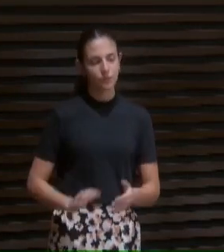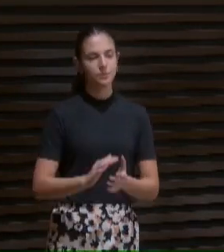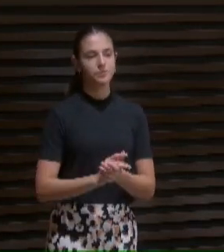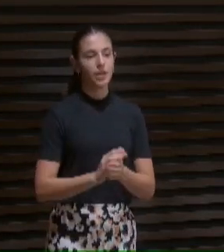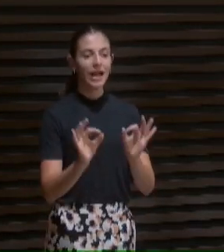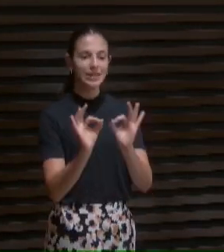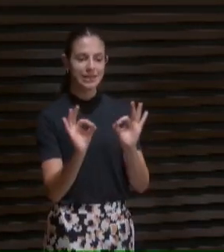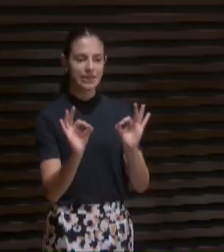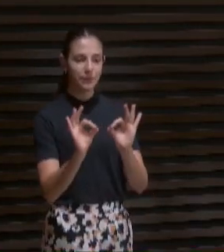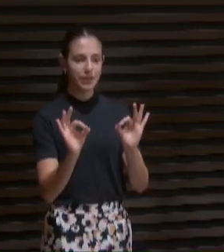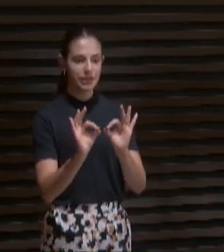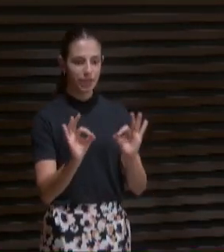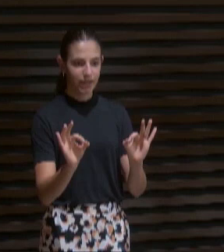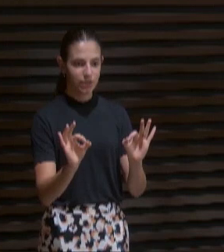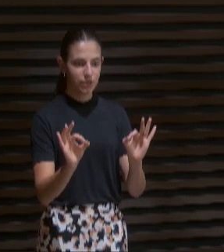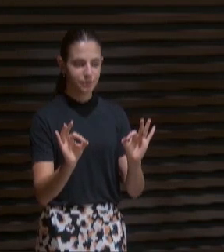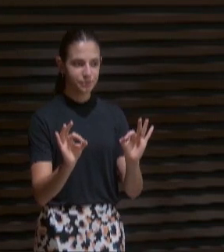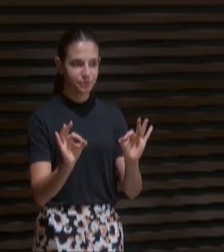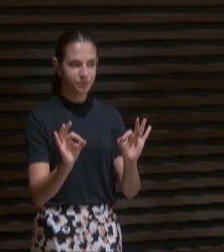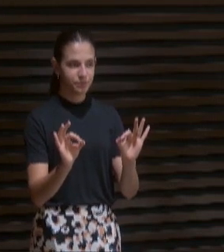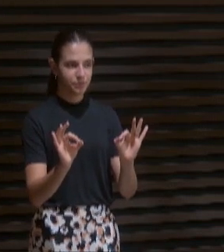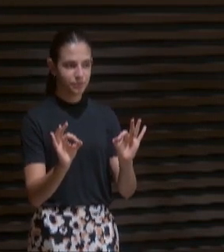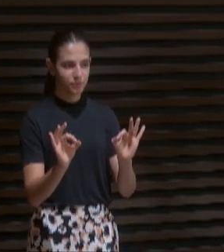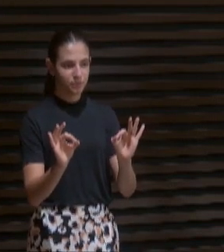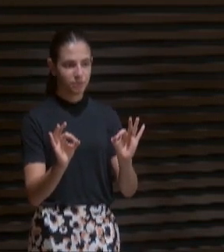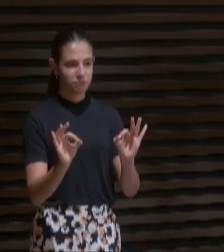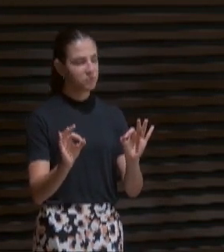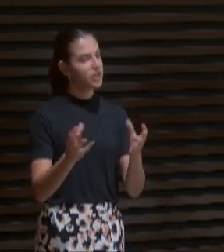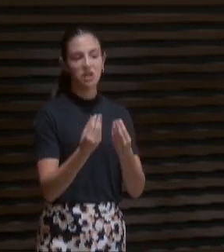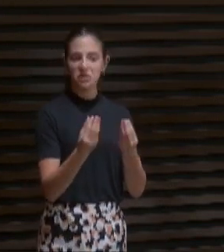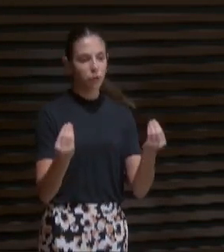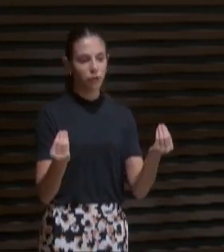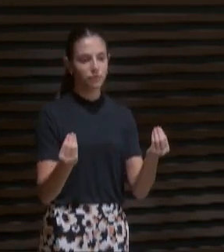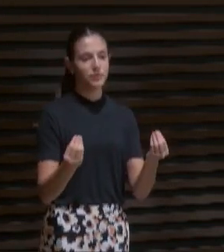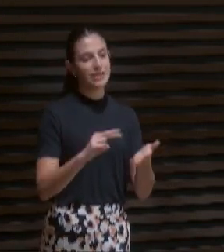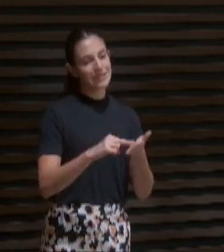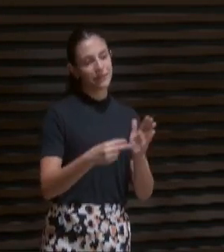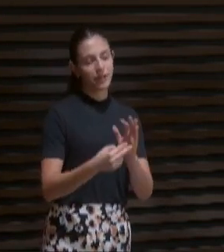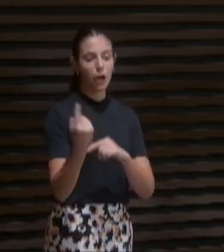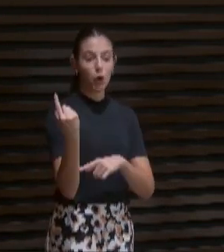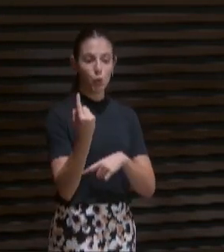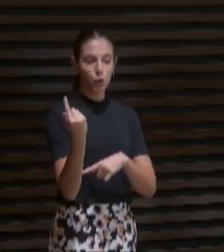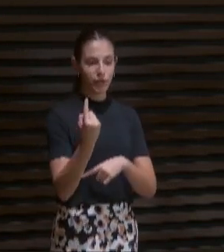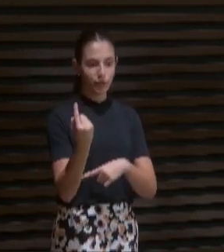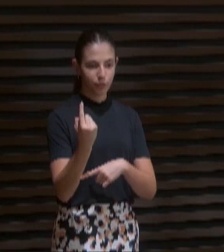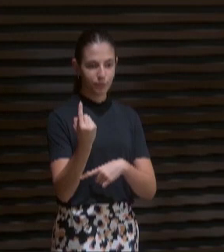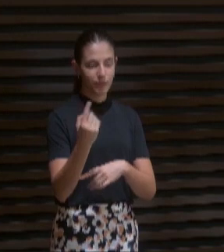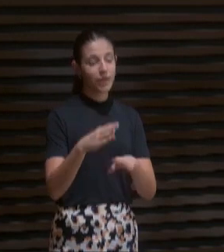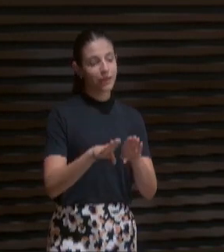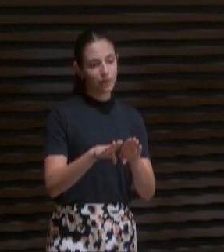é plural. Simples é aquilo que é único, é a mesma coisa para pureza, não